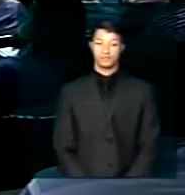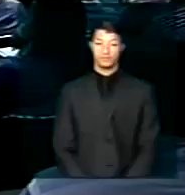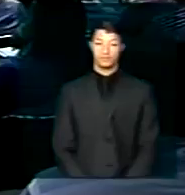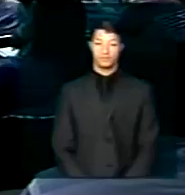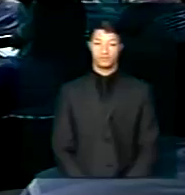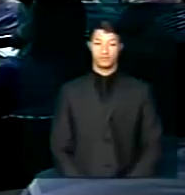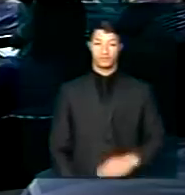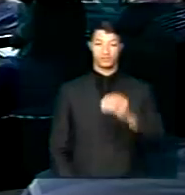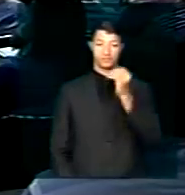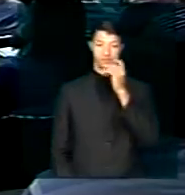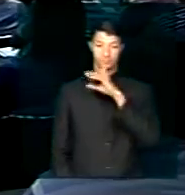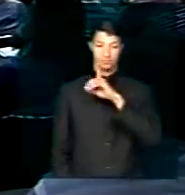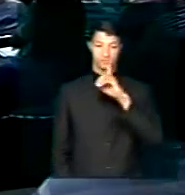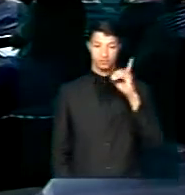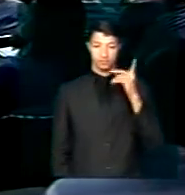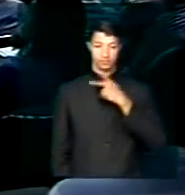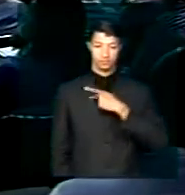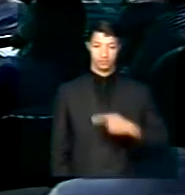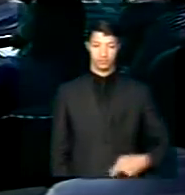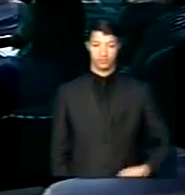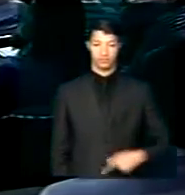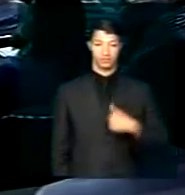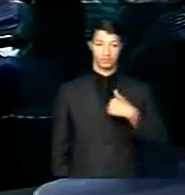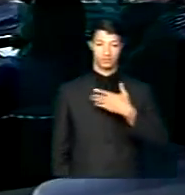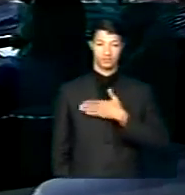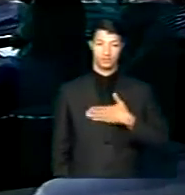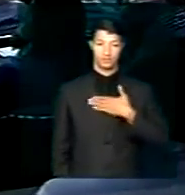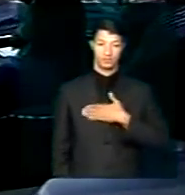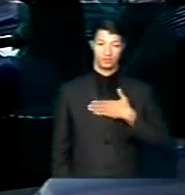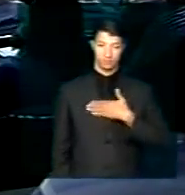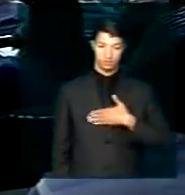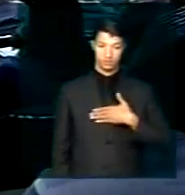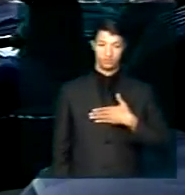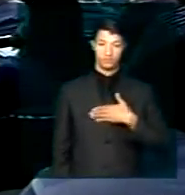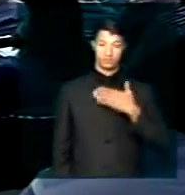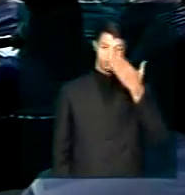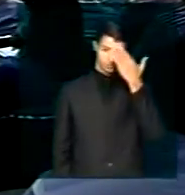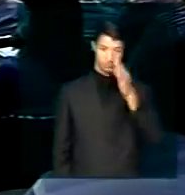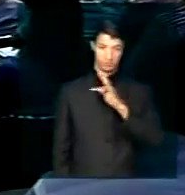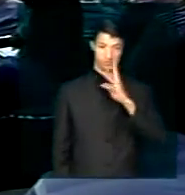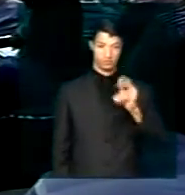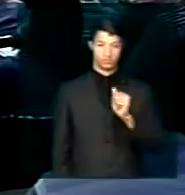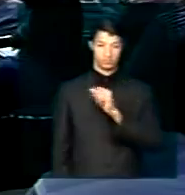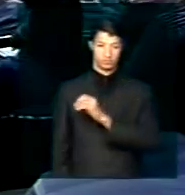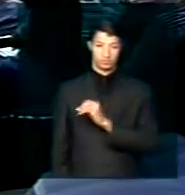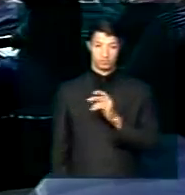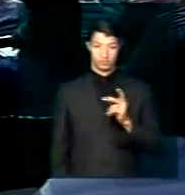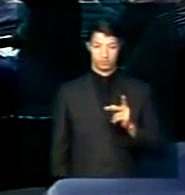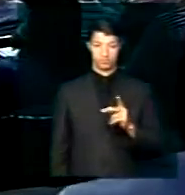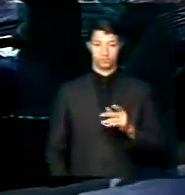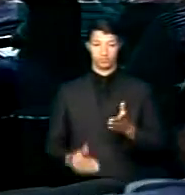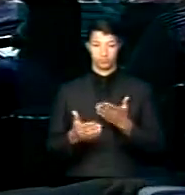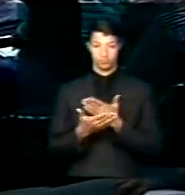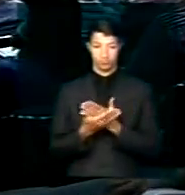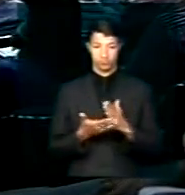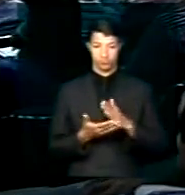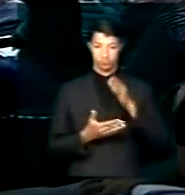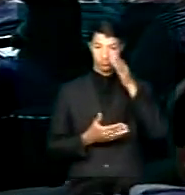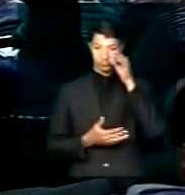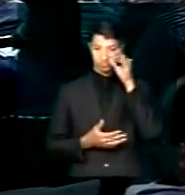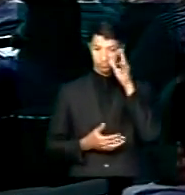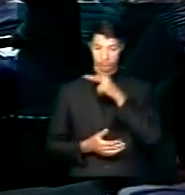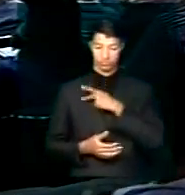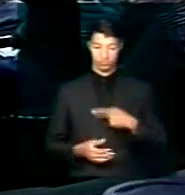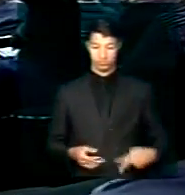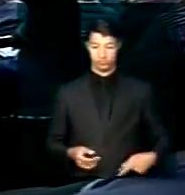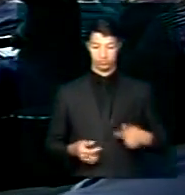Bom dia, presidente. Eu gostaria de agradecer a todos pela oportunidade e começar com uma curiosidade,